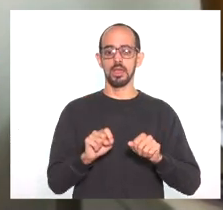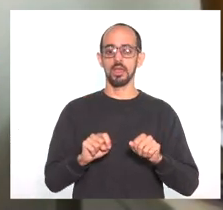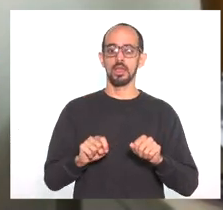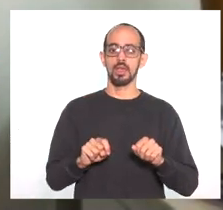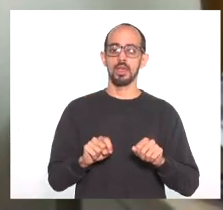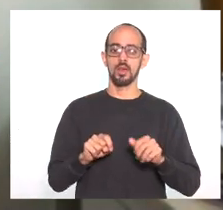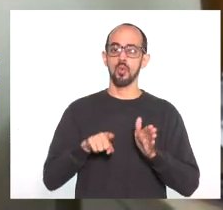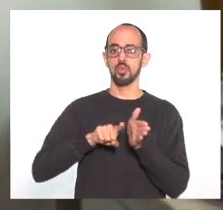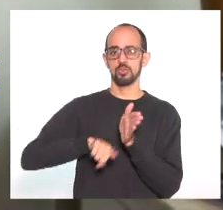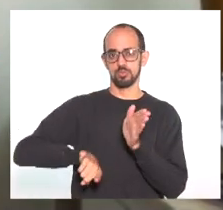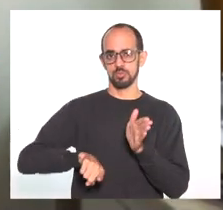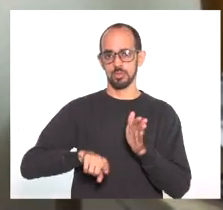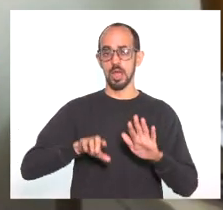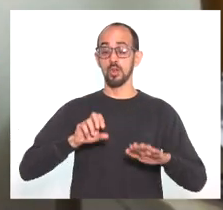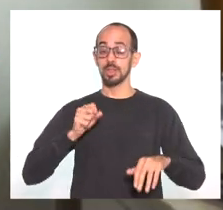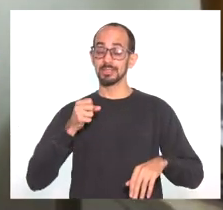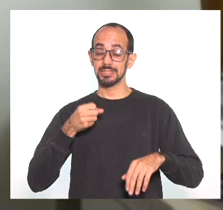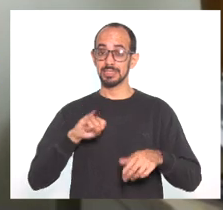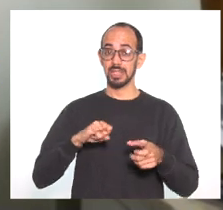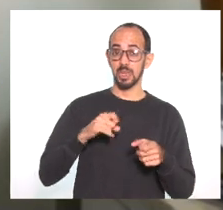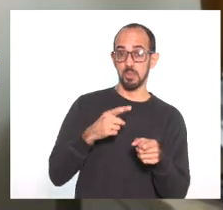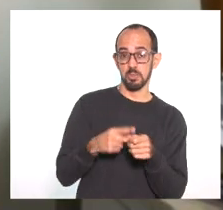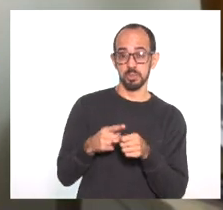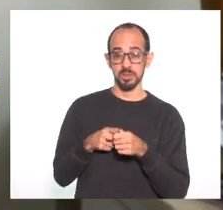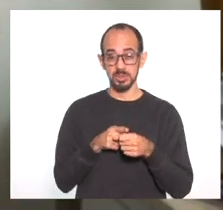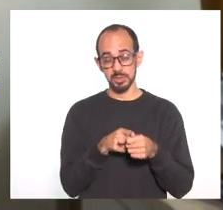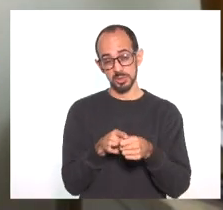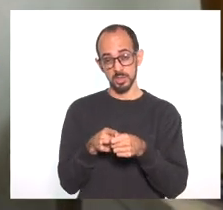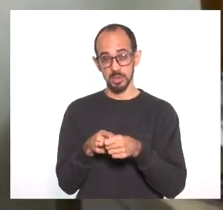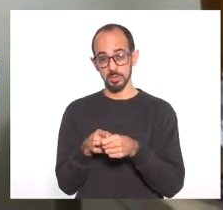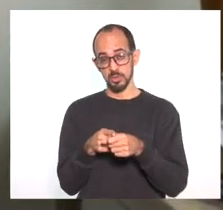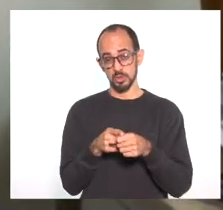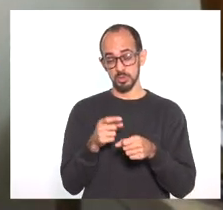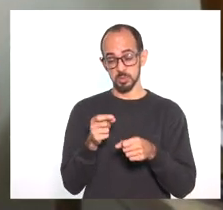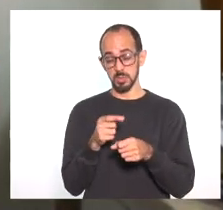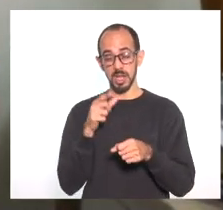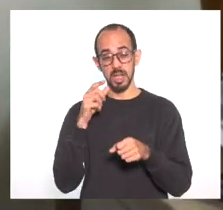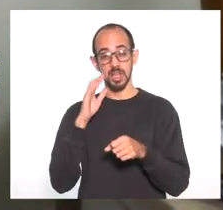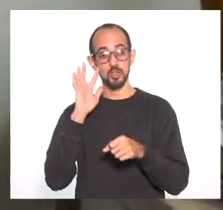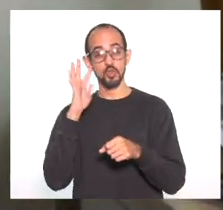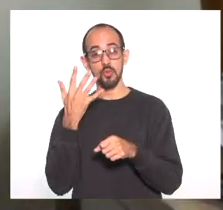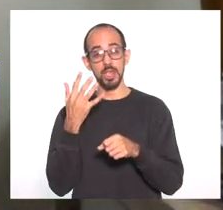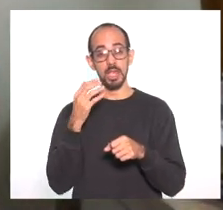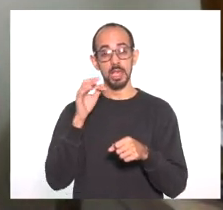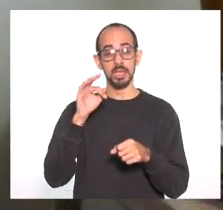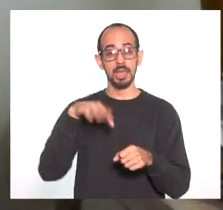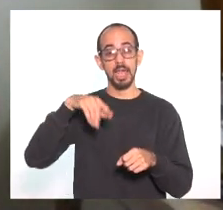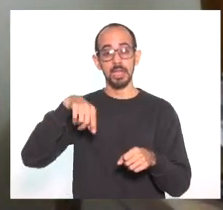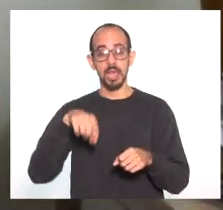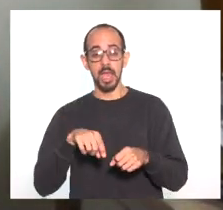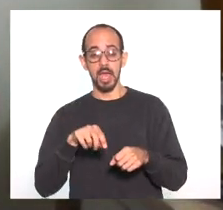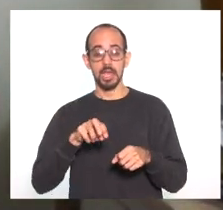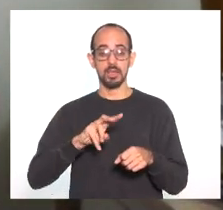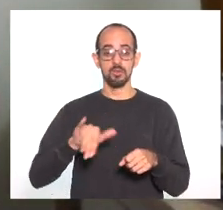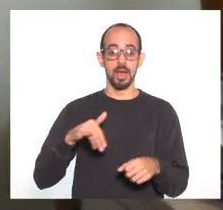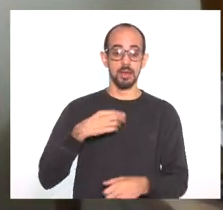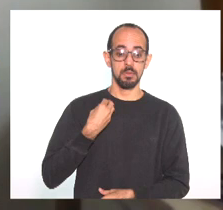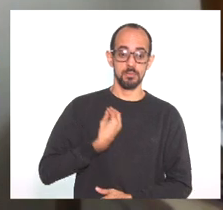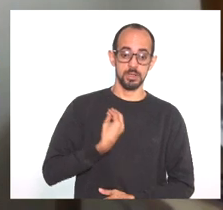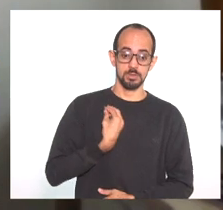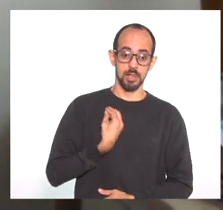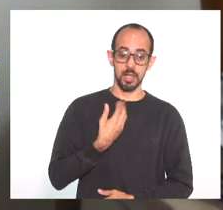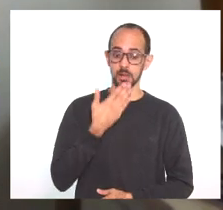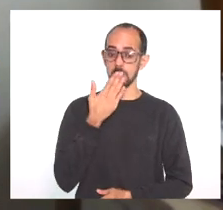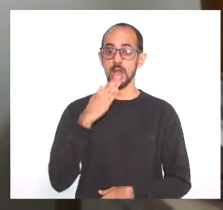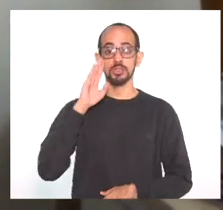das radiais, né, para definir quais são os municípios principais